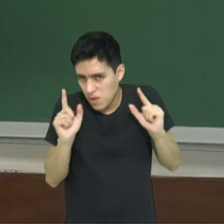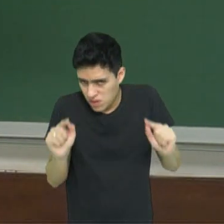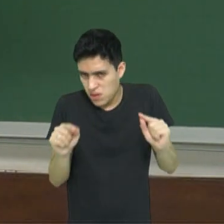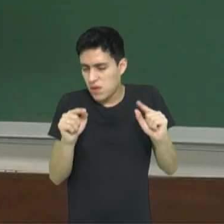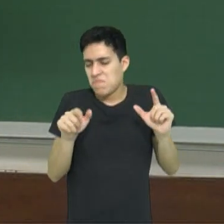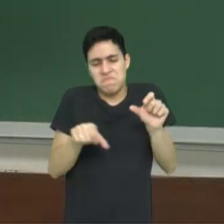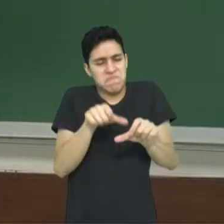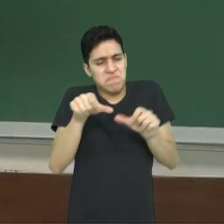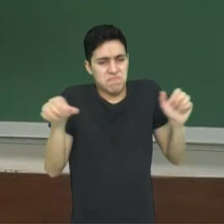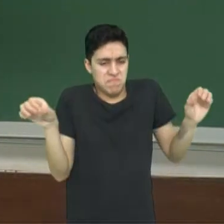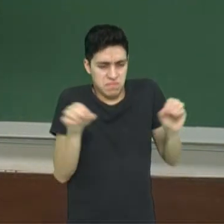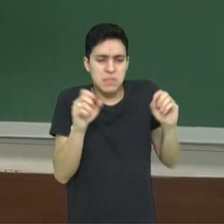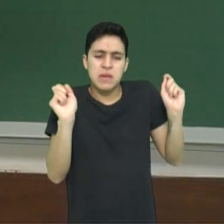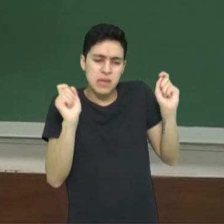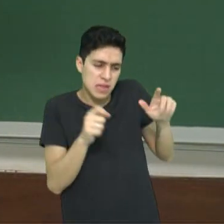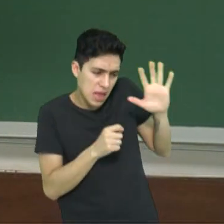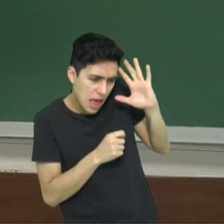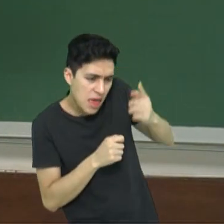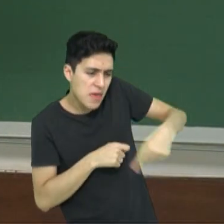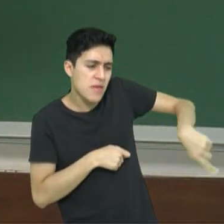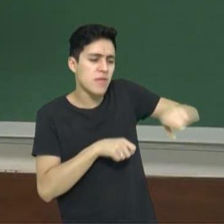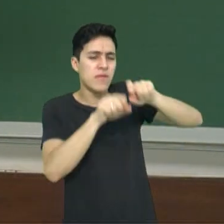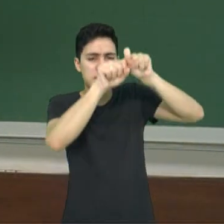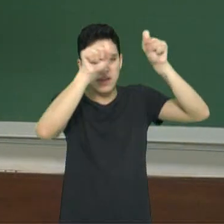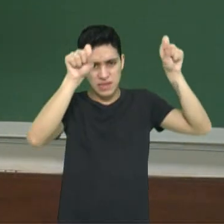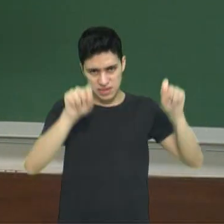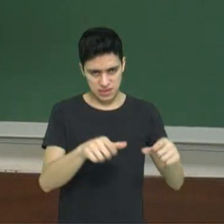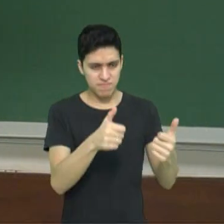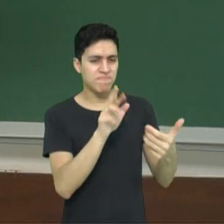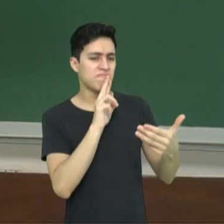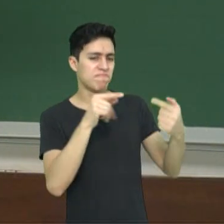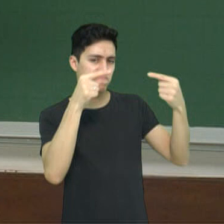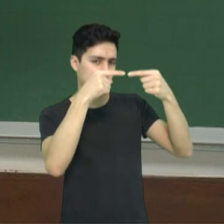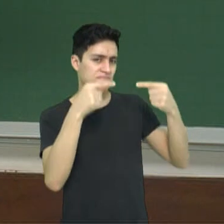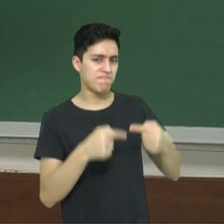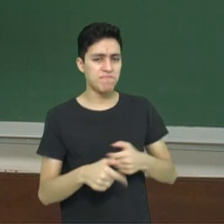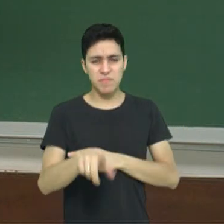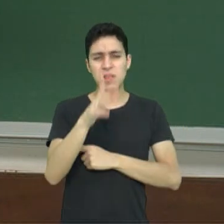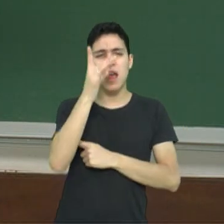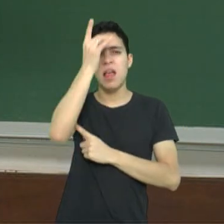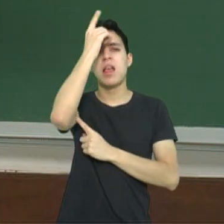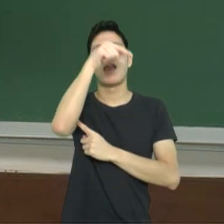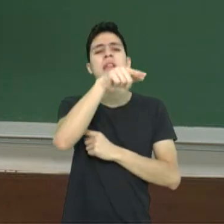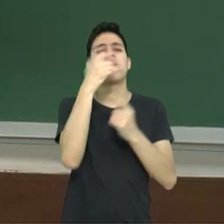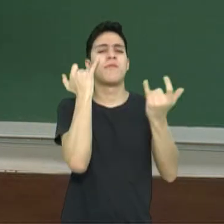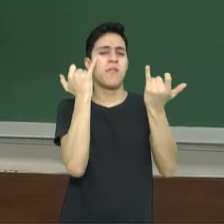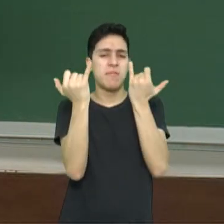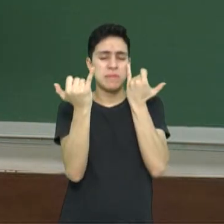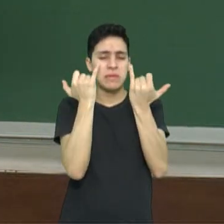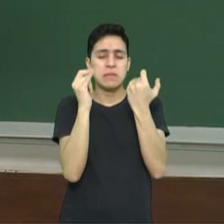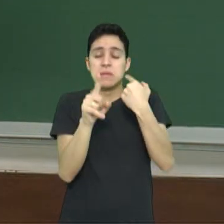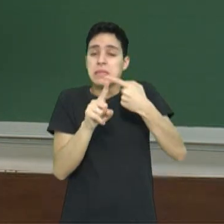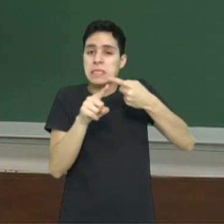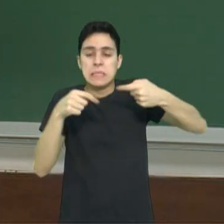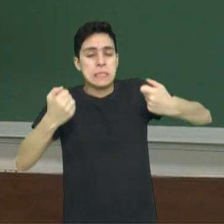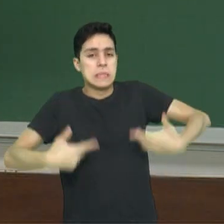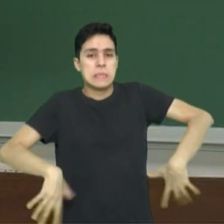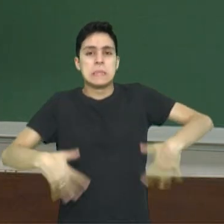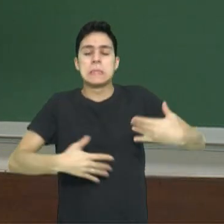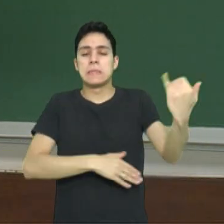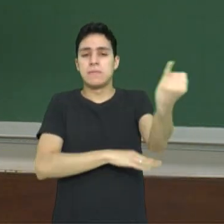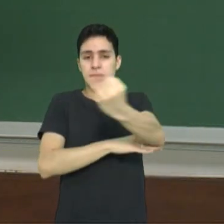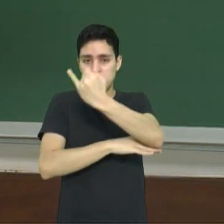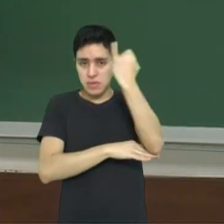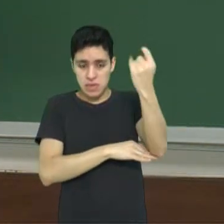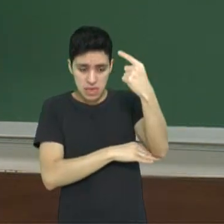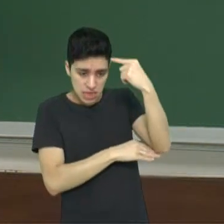não vai alterar a solução do teu sistema, ok? Então, guarde essa informação que é muito preciosa. Simplificar